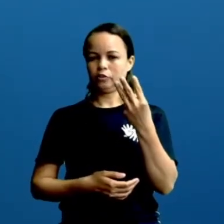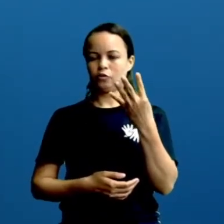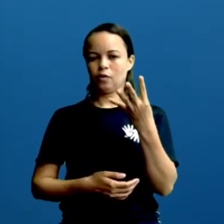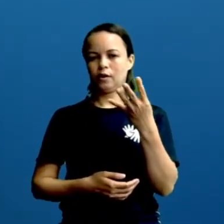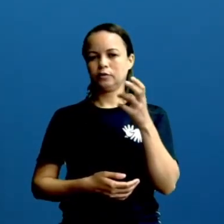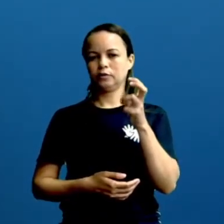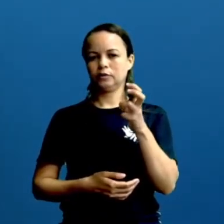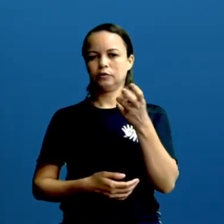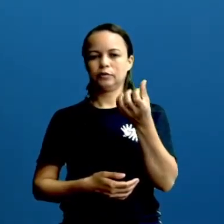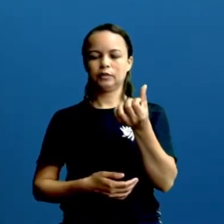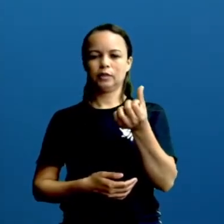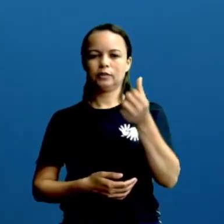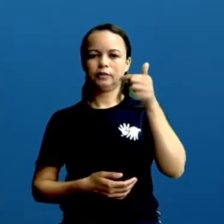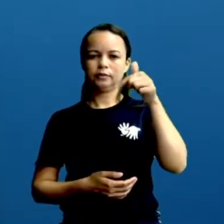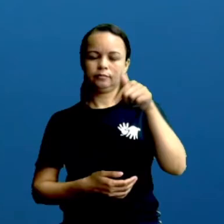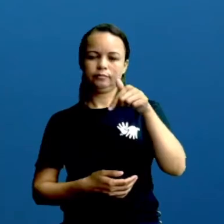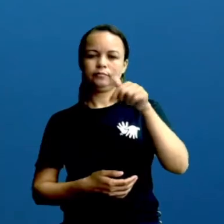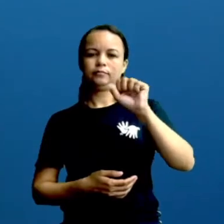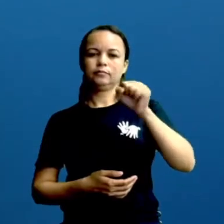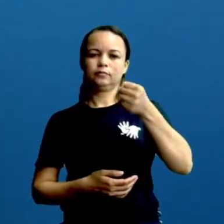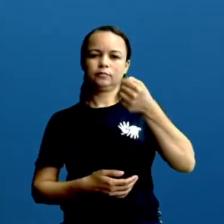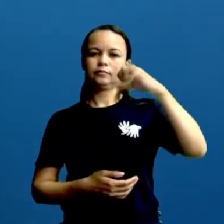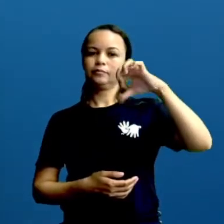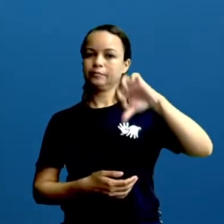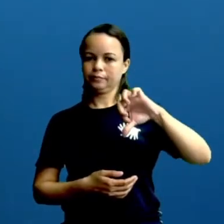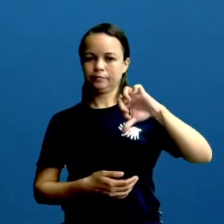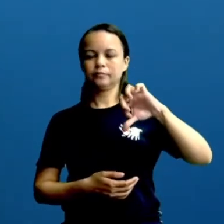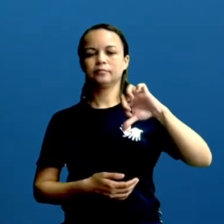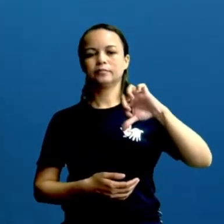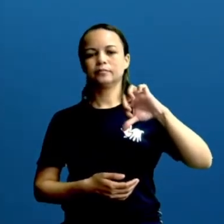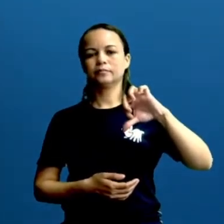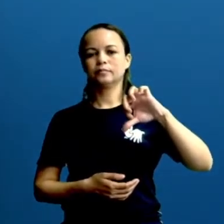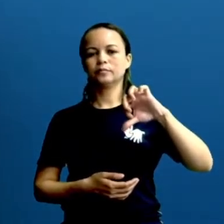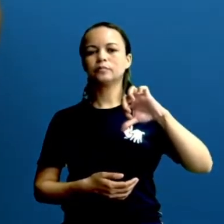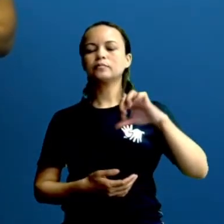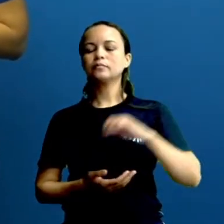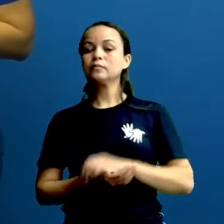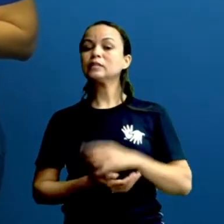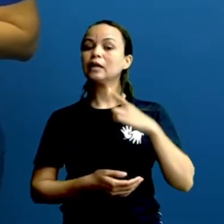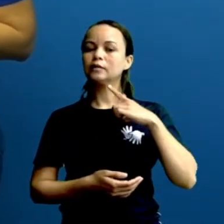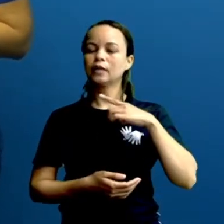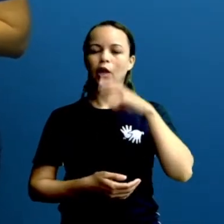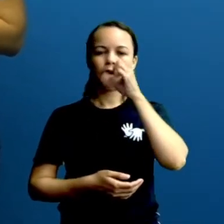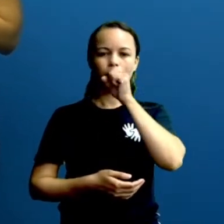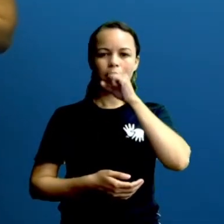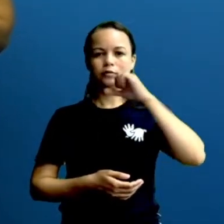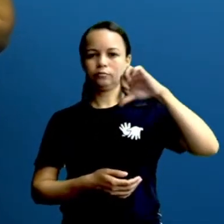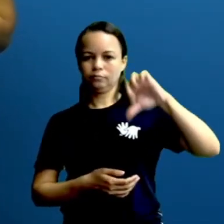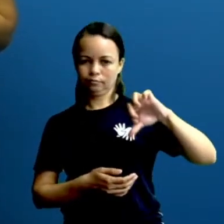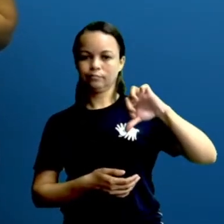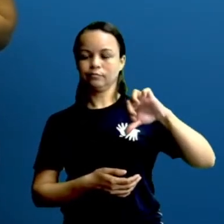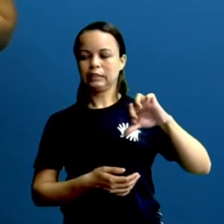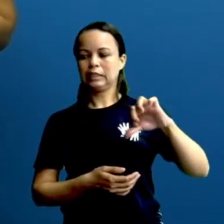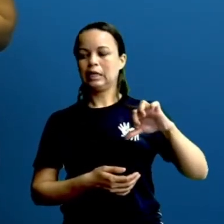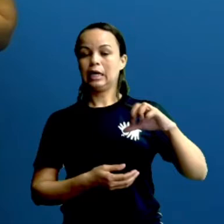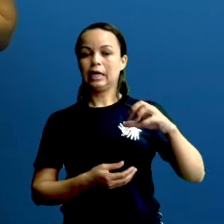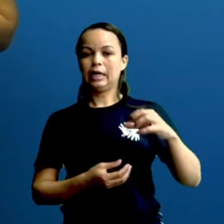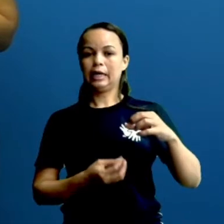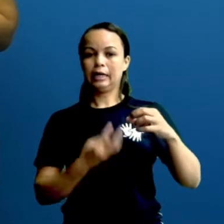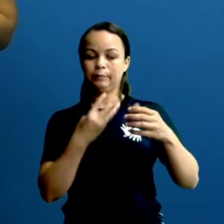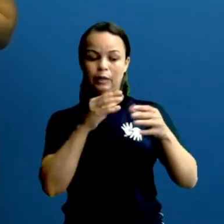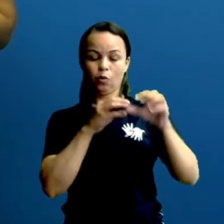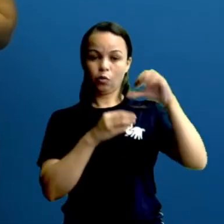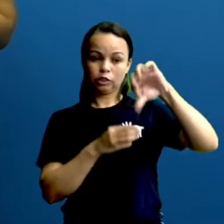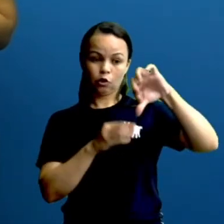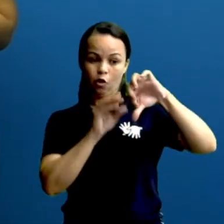3, 4, 5, 6, 7, 8, 9. Tem 9 laranjas. Ele deu 3,